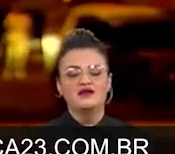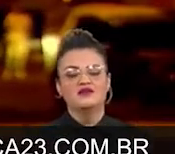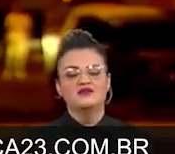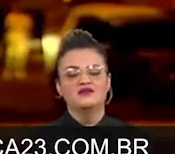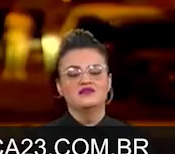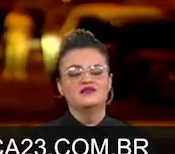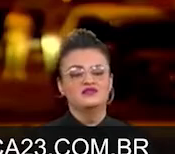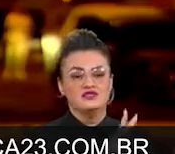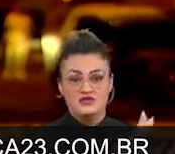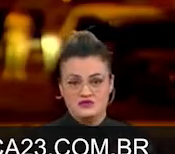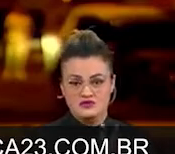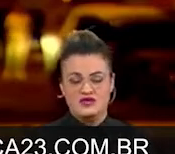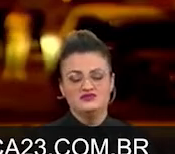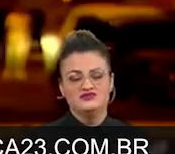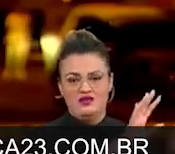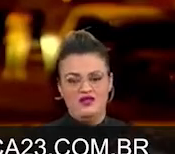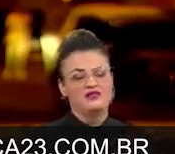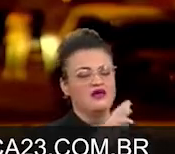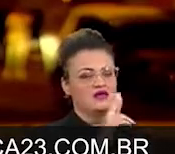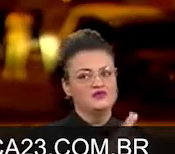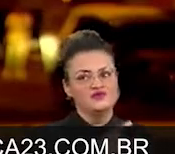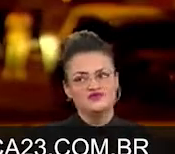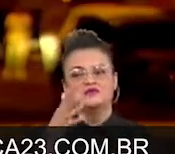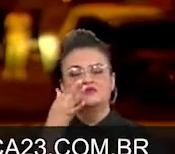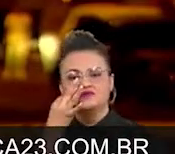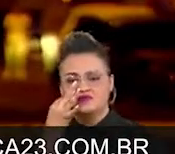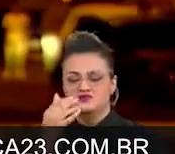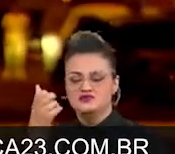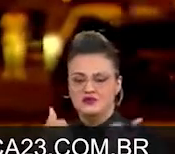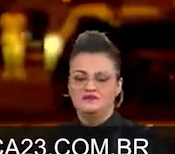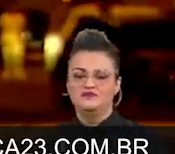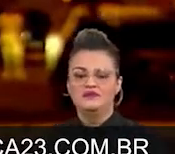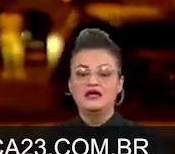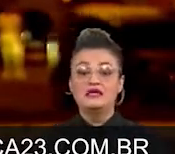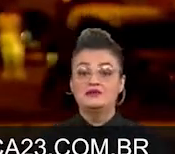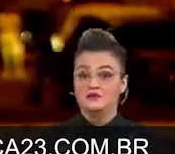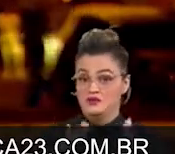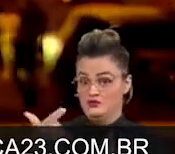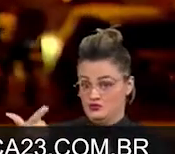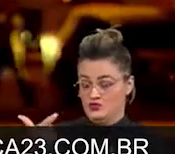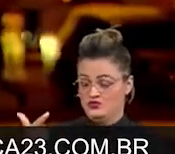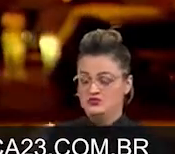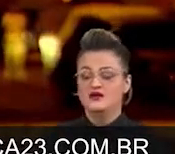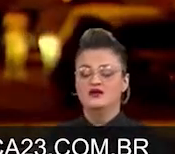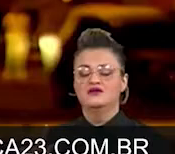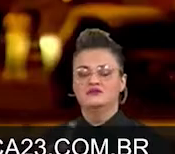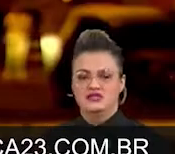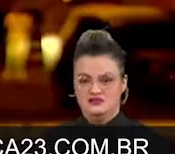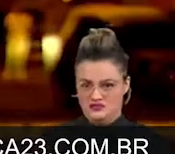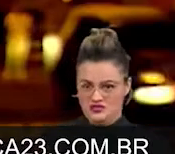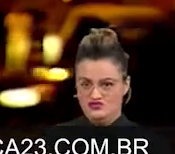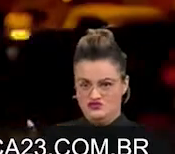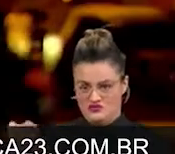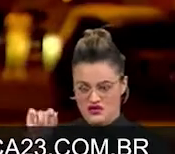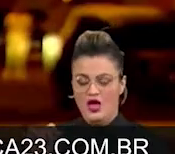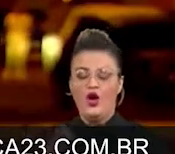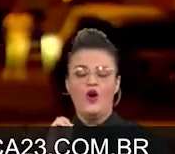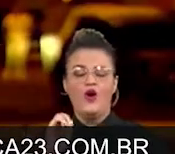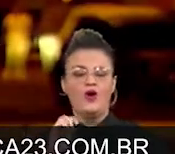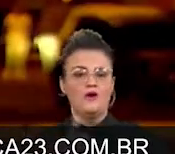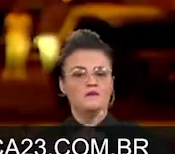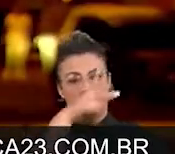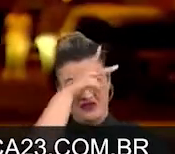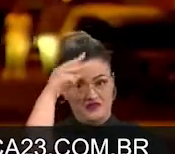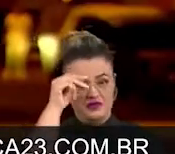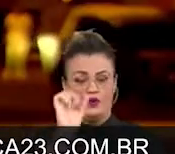disponível no site do tribunal. Então, no segundo turno, nós vamos eleger presidente, 12 governadores e também 8 prefeitos, que